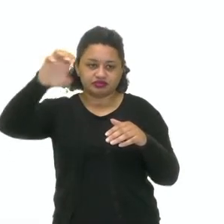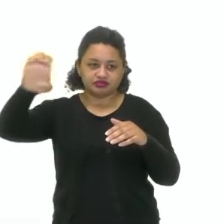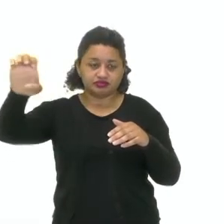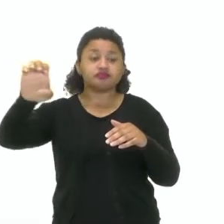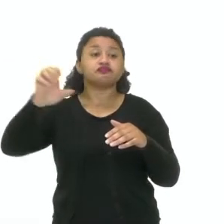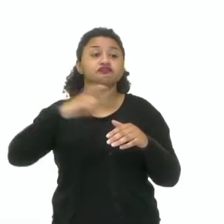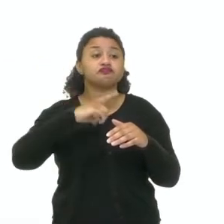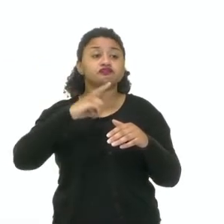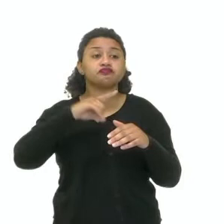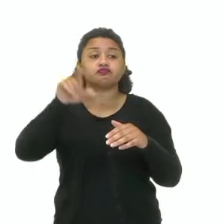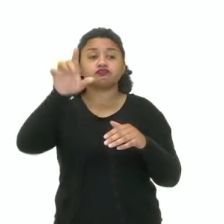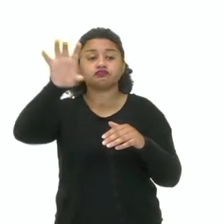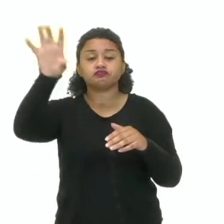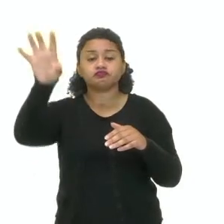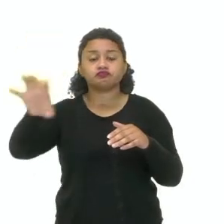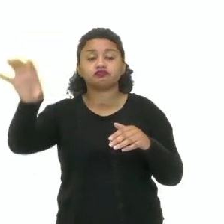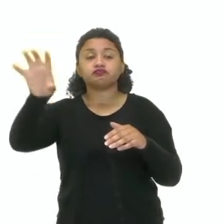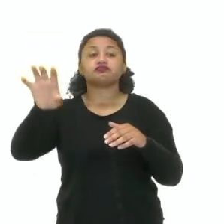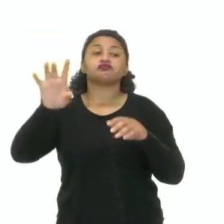nessa porção,